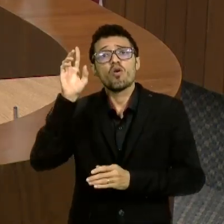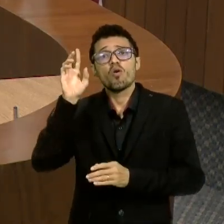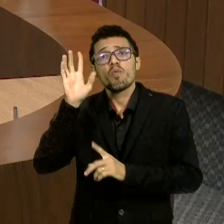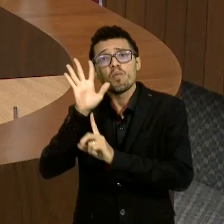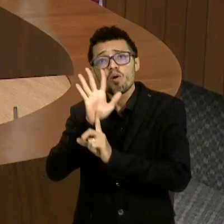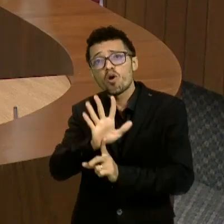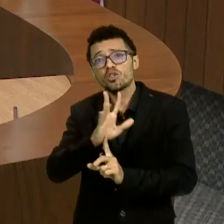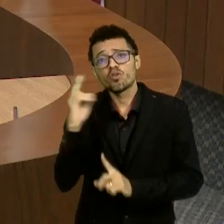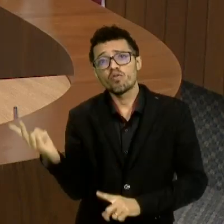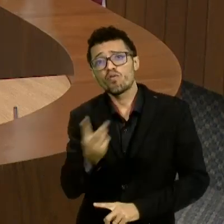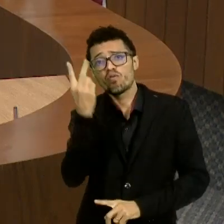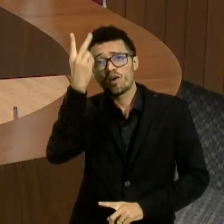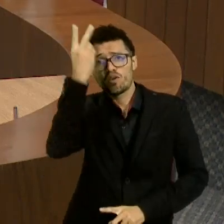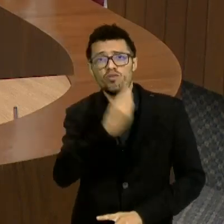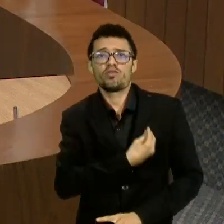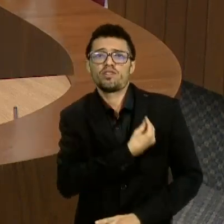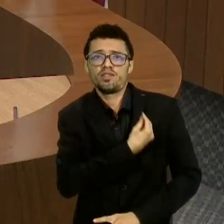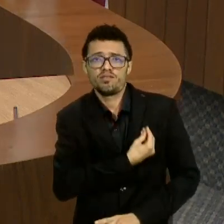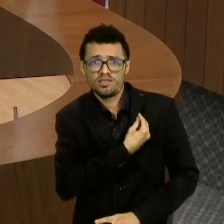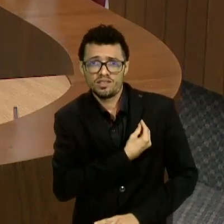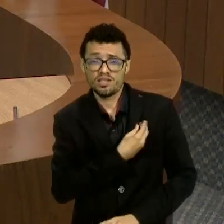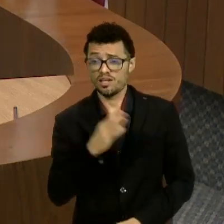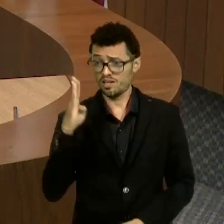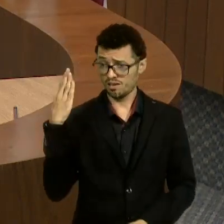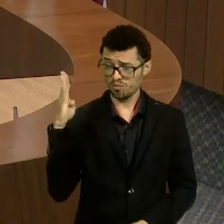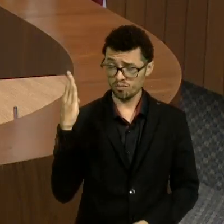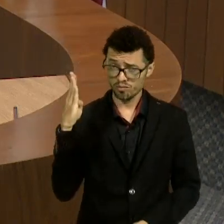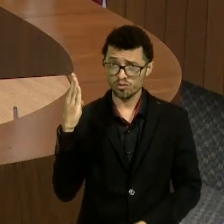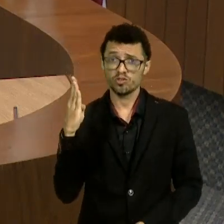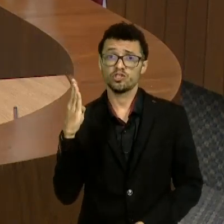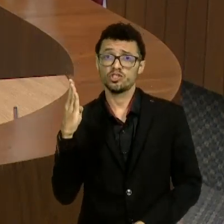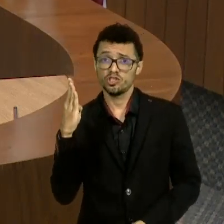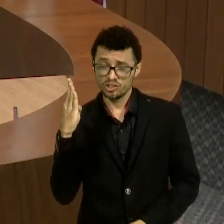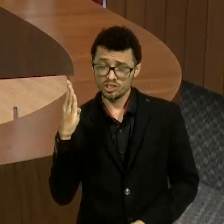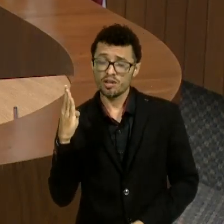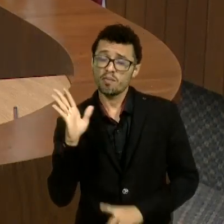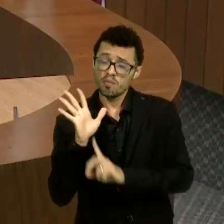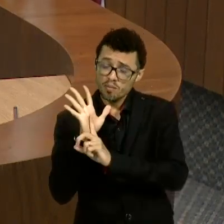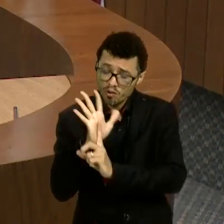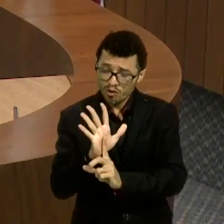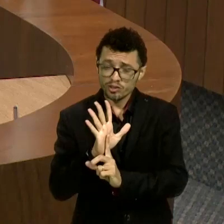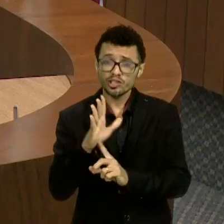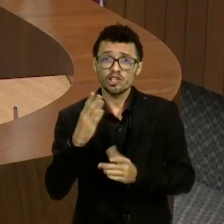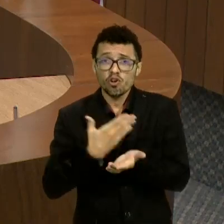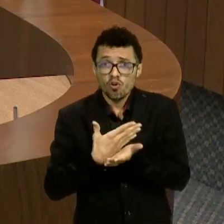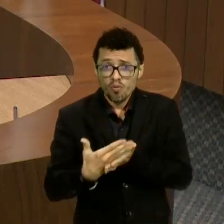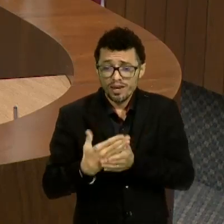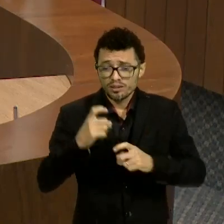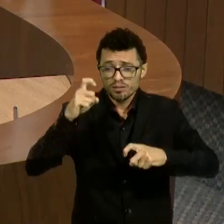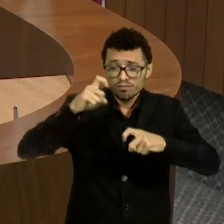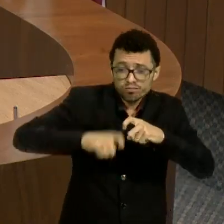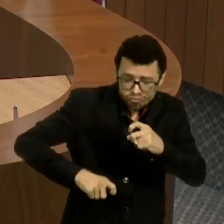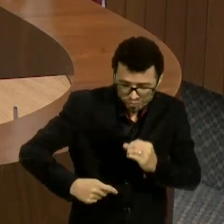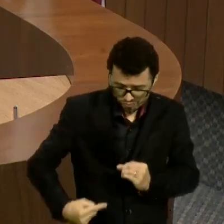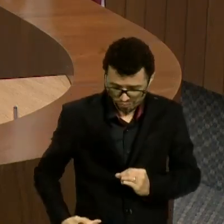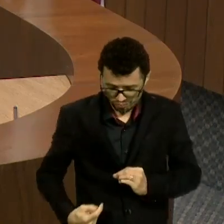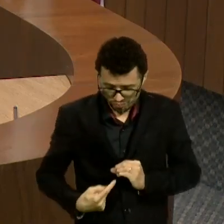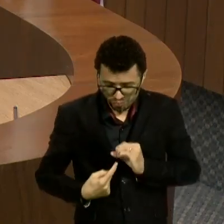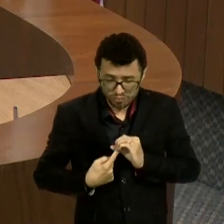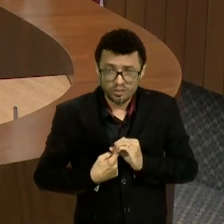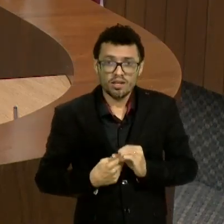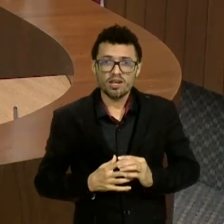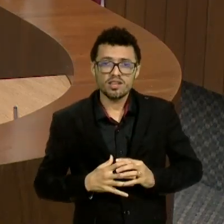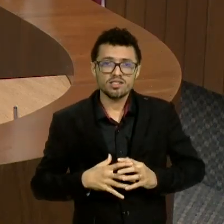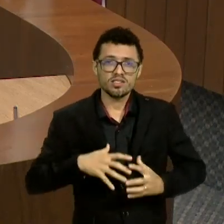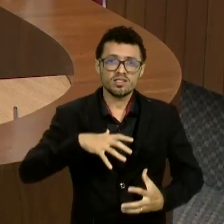vida a Biologia confirma que a vida começa na concepção e se desenvolve continuamente o direito